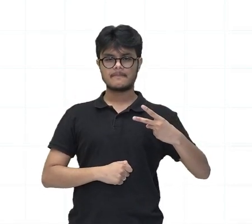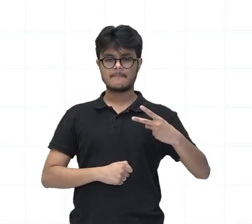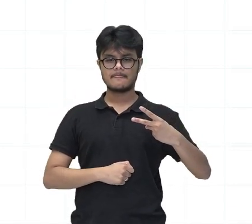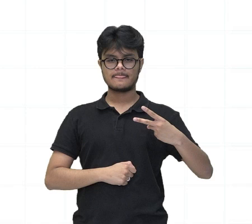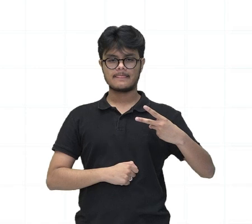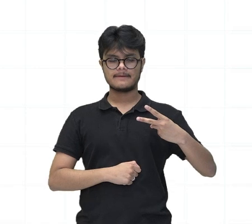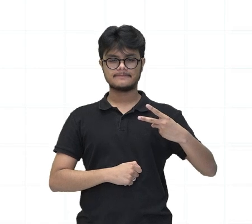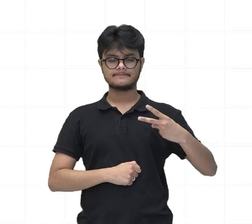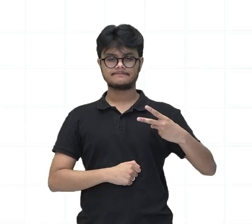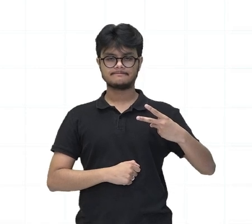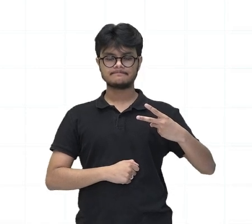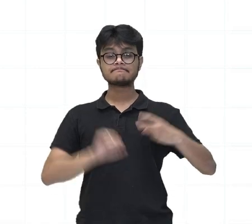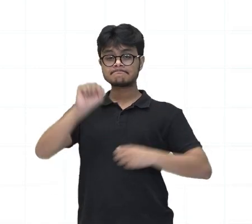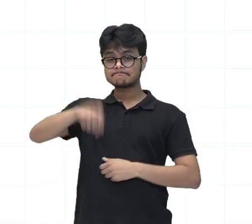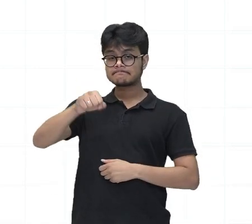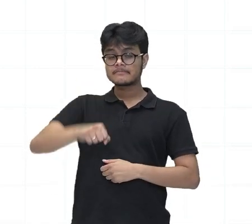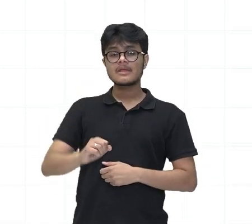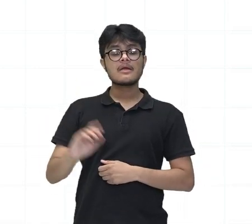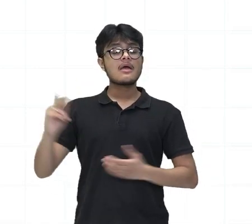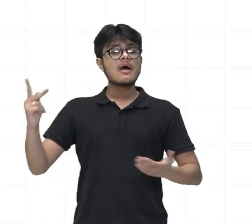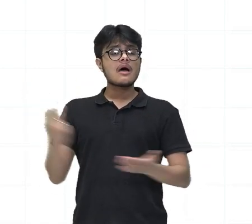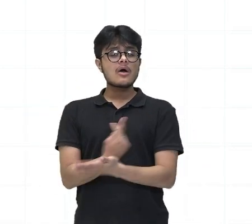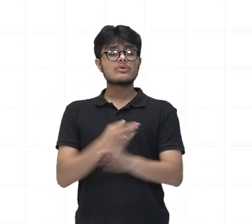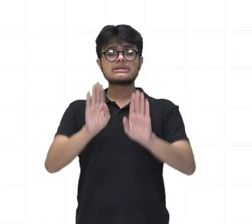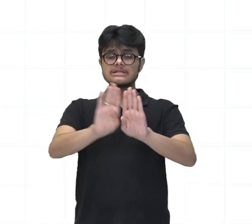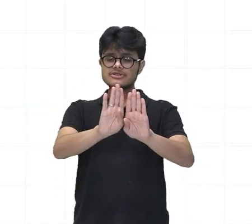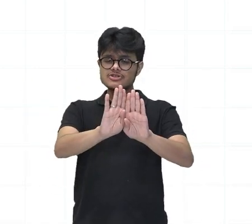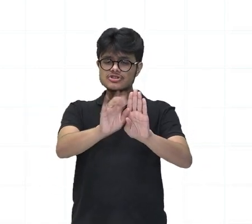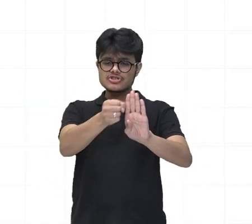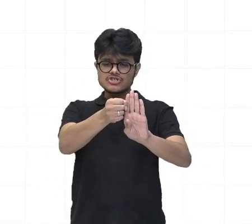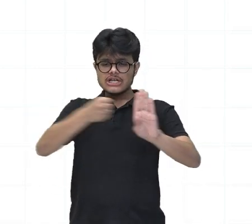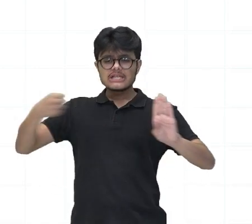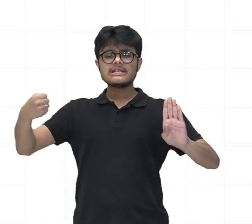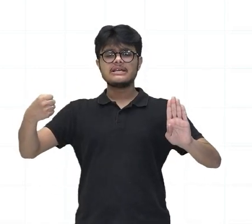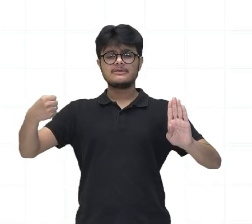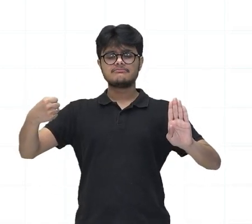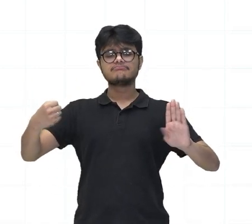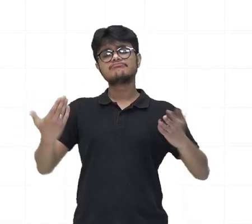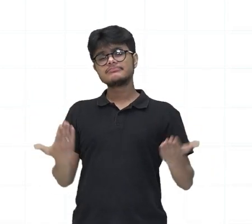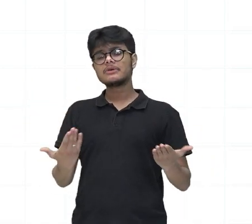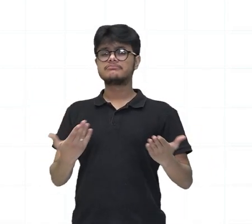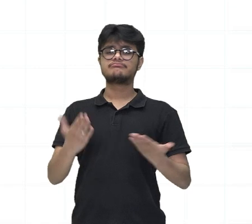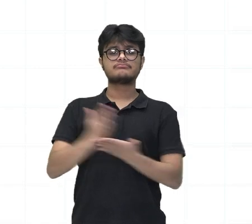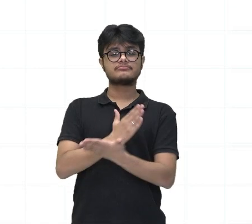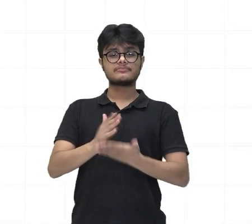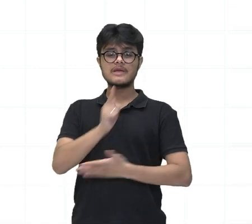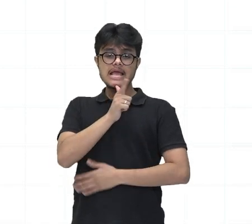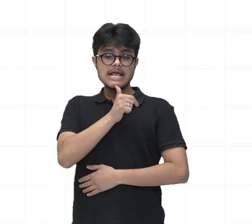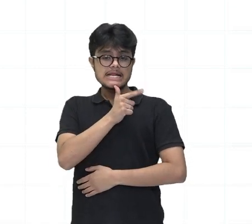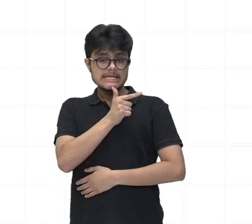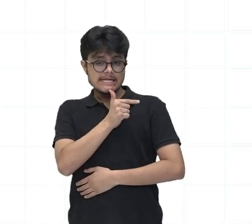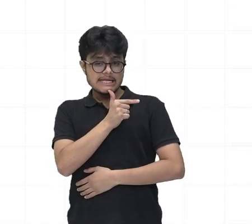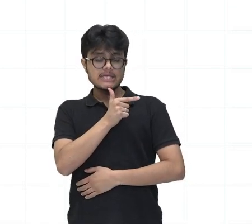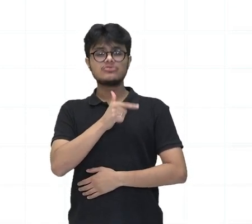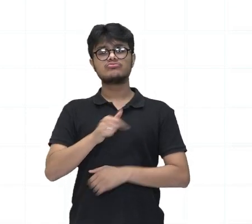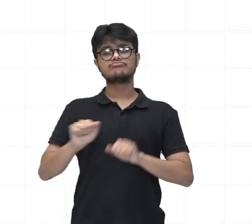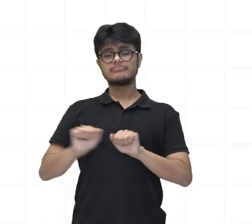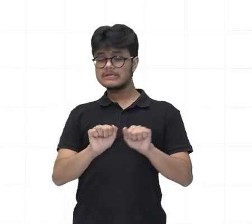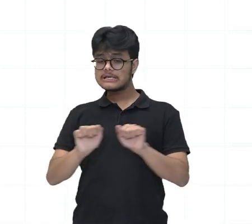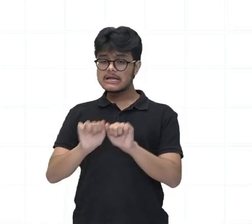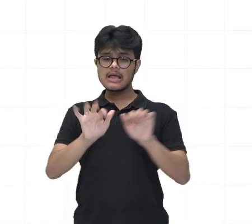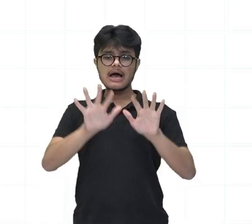ali muito dentro da geladeira, tá? Então nos líquidos e nos gases, o